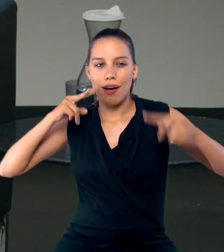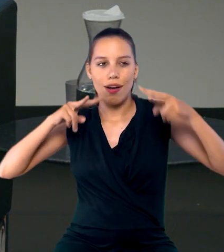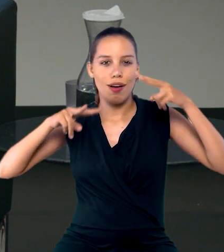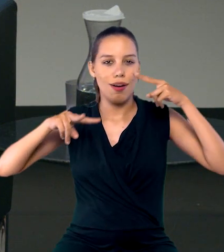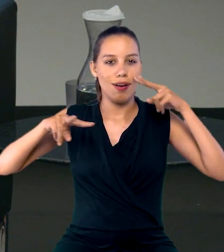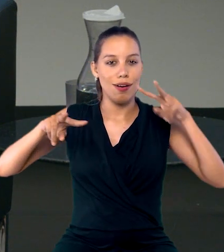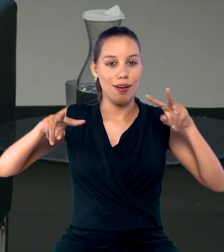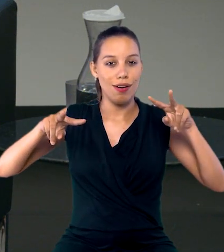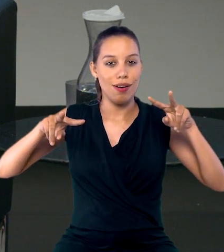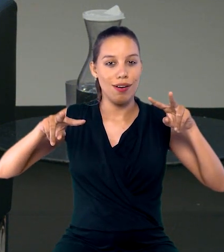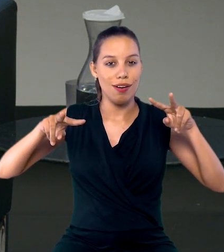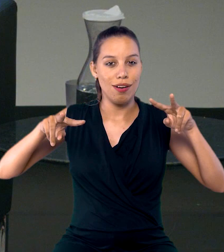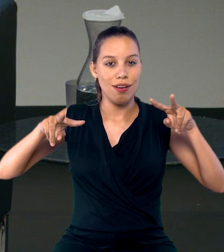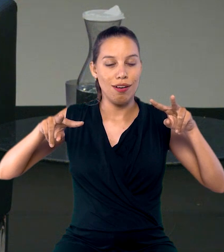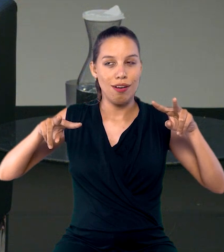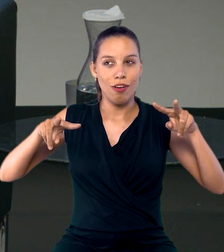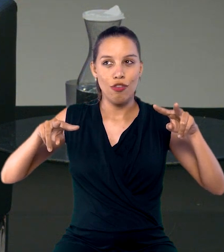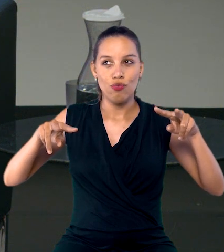muito,